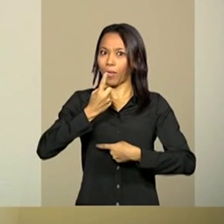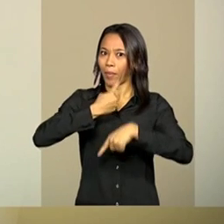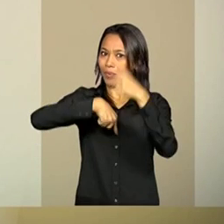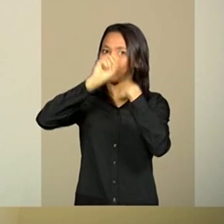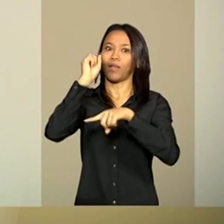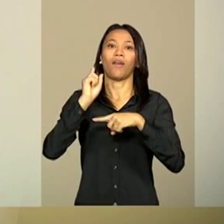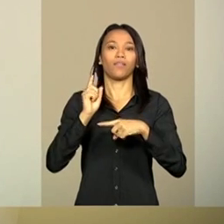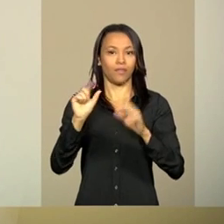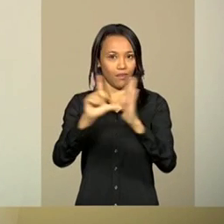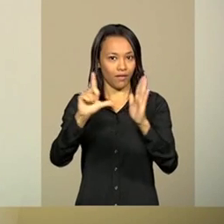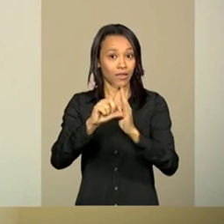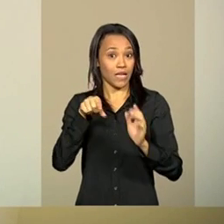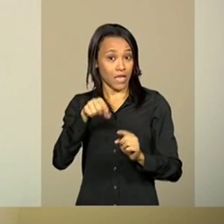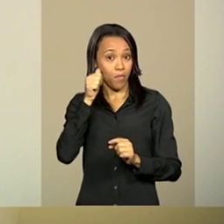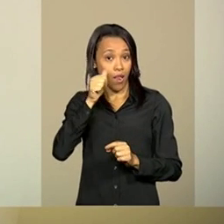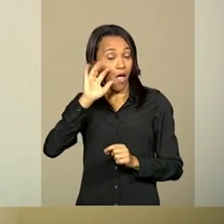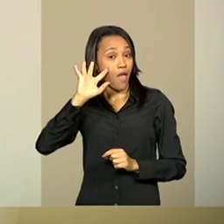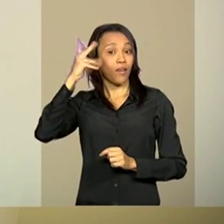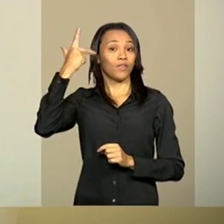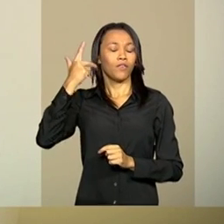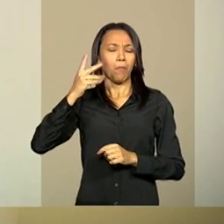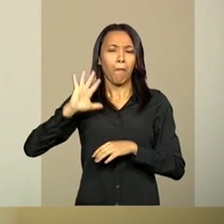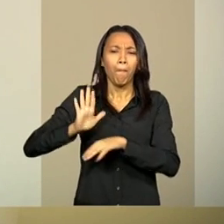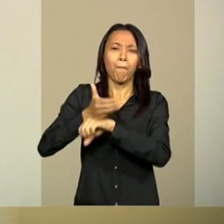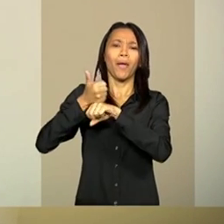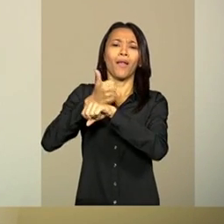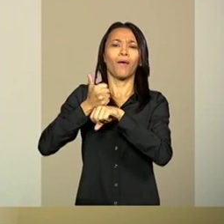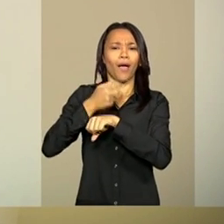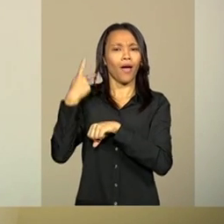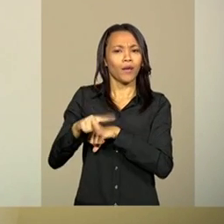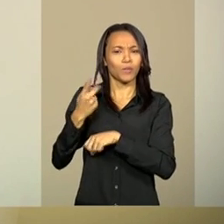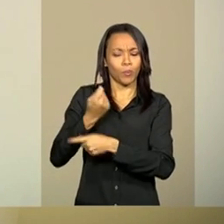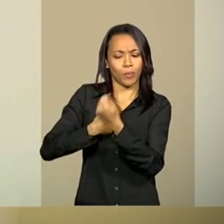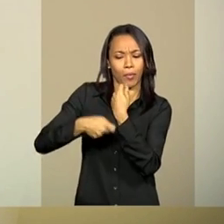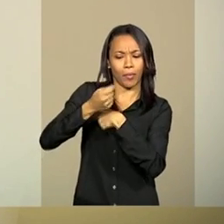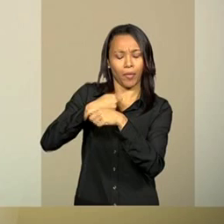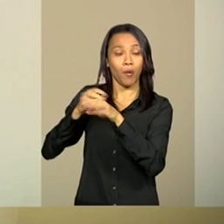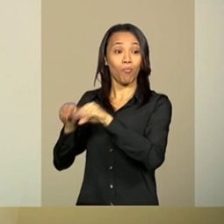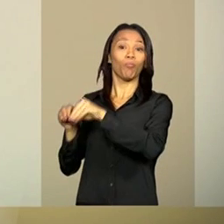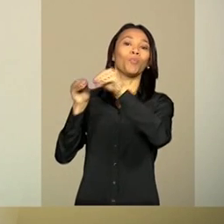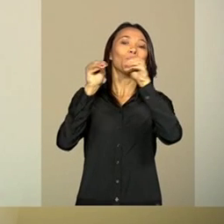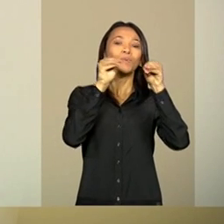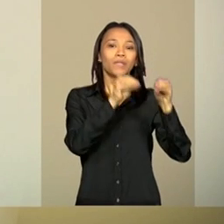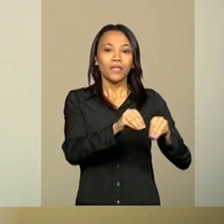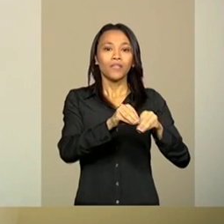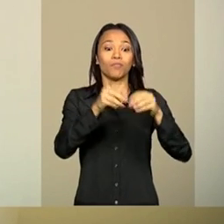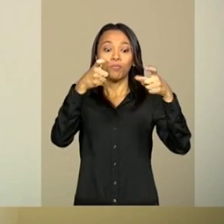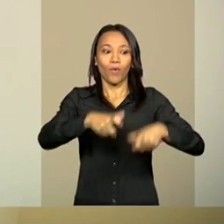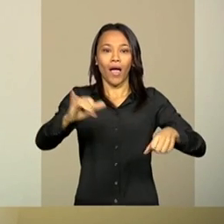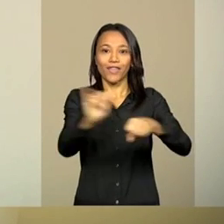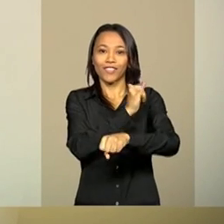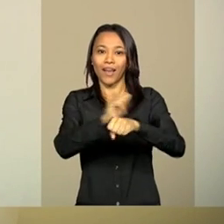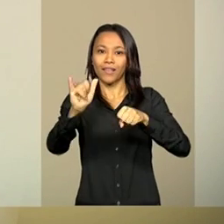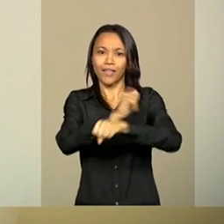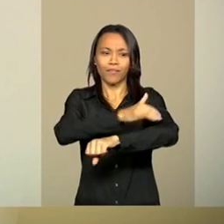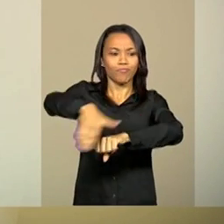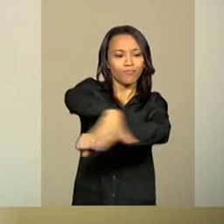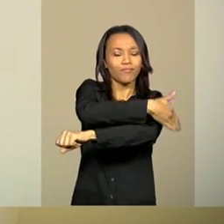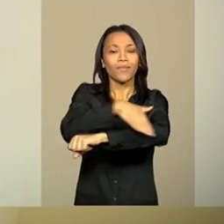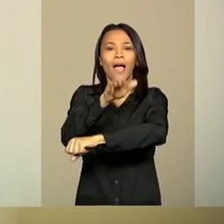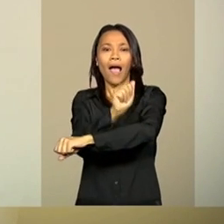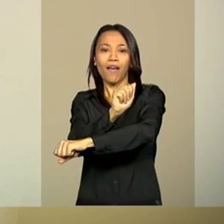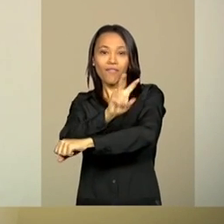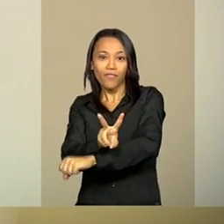ea luzinete decidiu melhorar ainda mais o seu negócio mudando para um ponto estratégico numa movimentada avenida